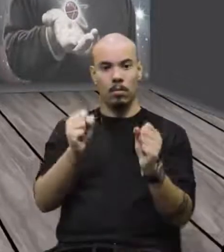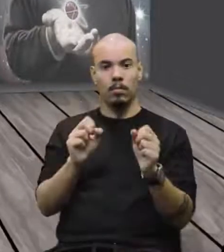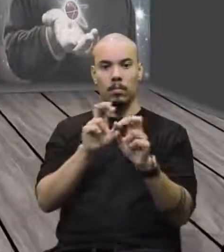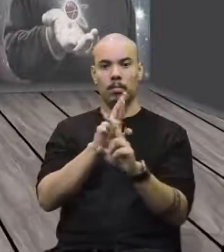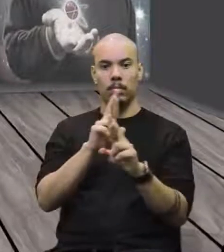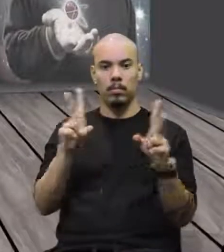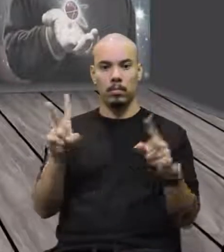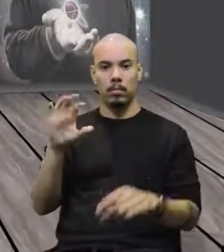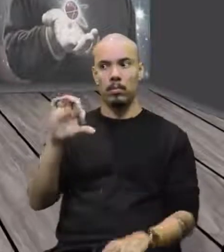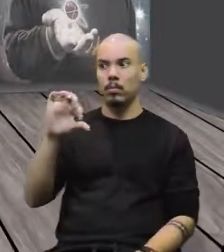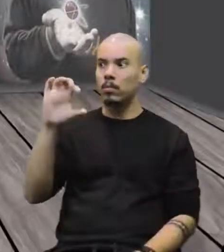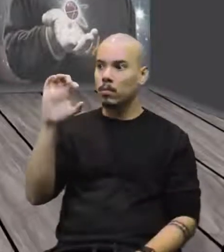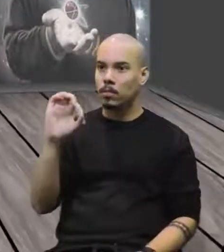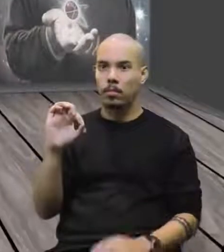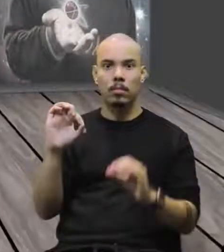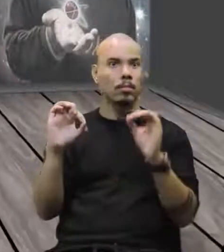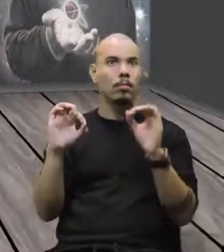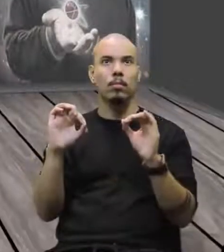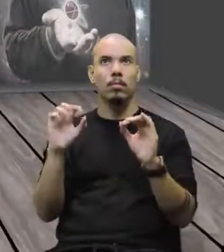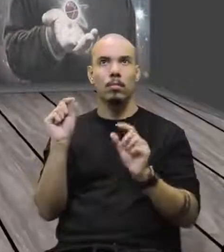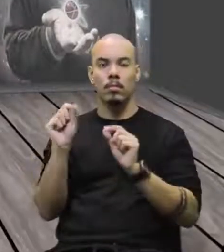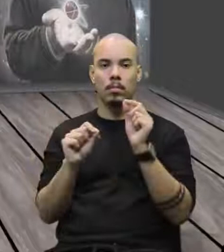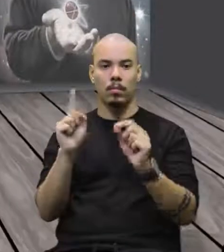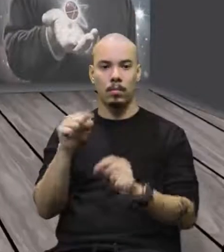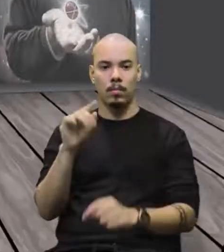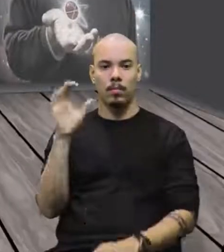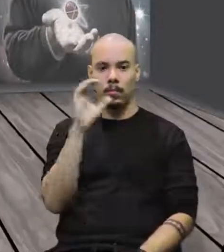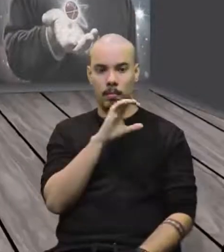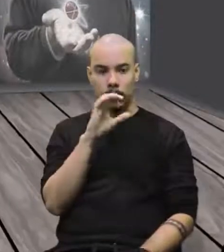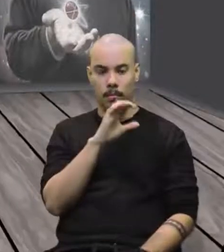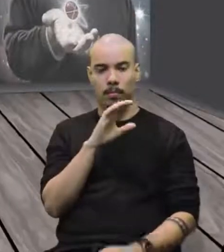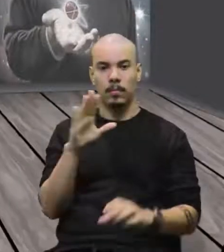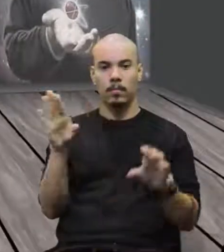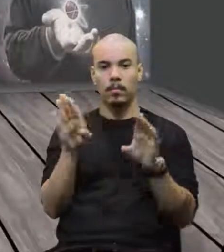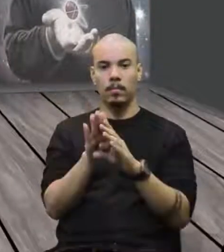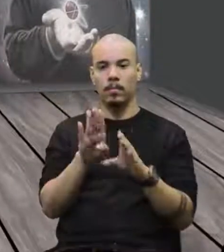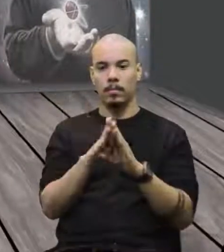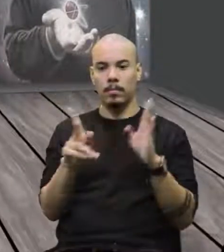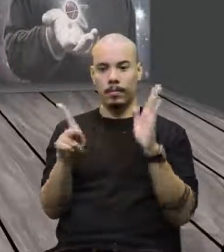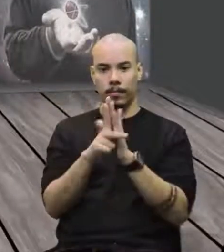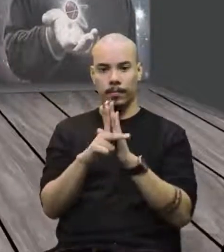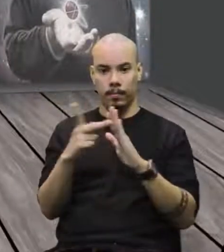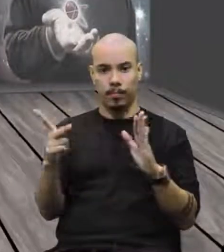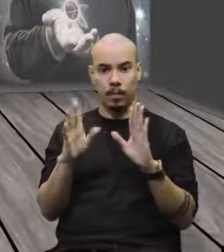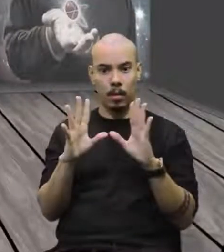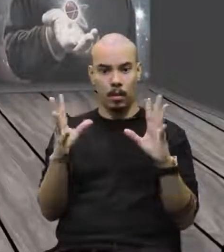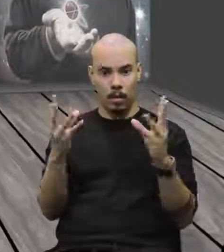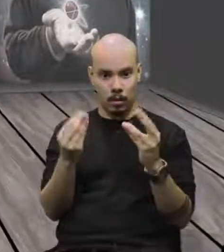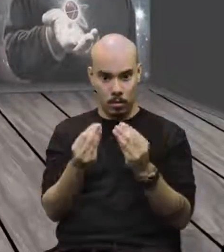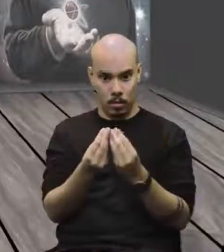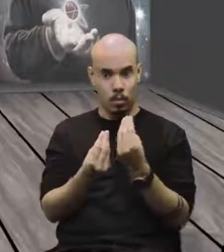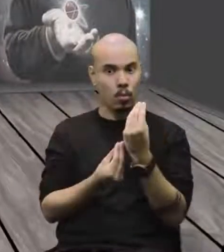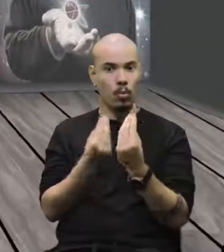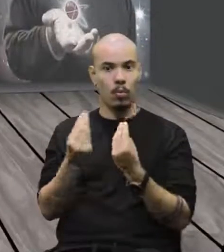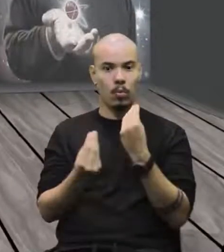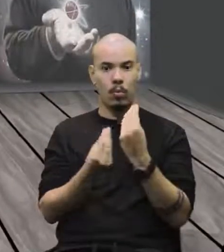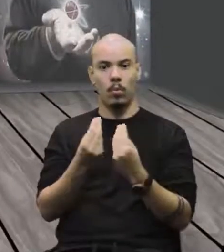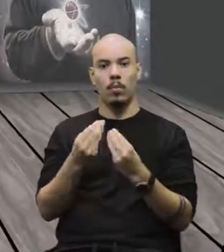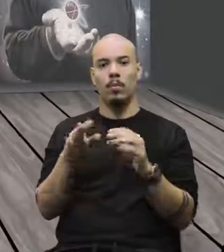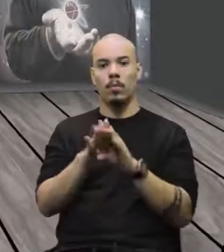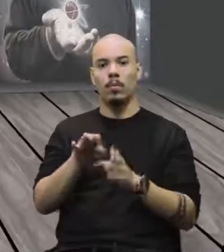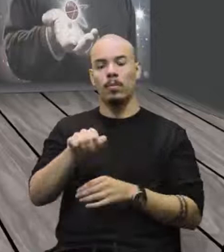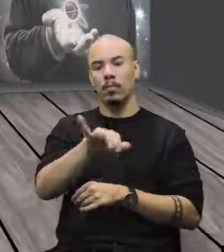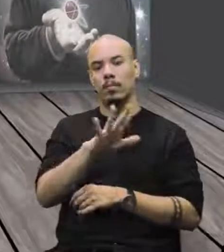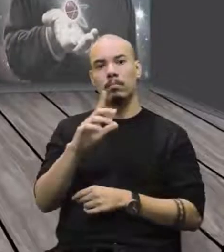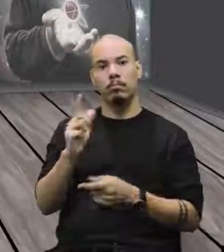de 90, 0 e tudo mais? É a velocidade, a velocidade dessa partícula e o campo magnético. Eles podem